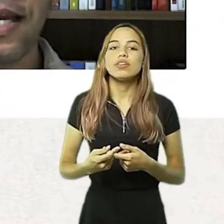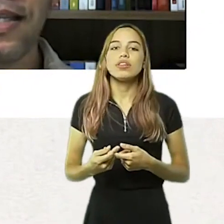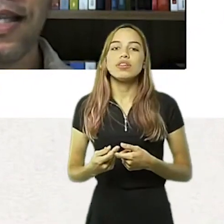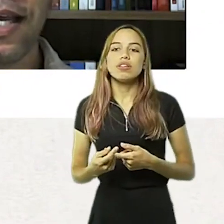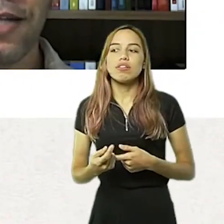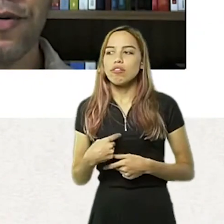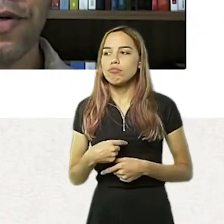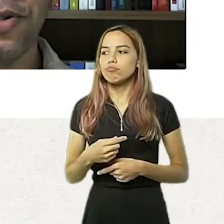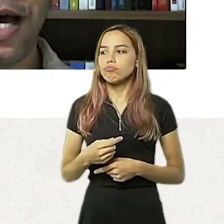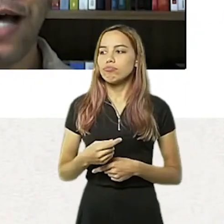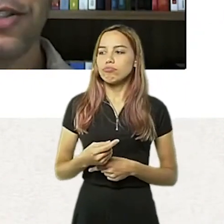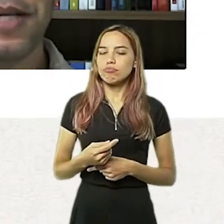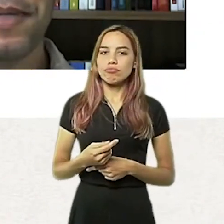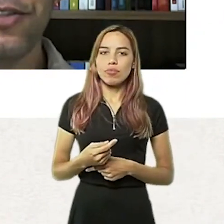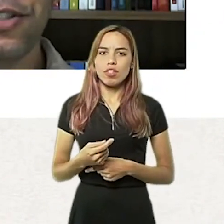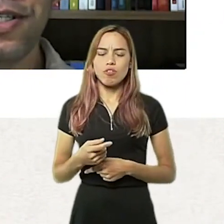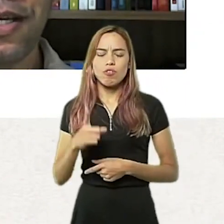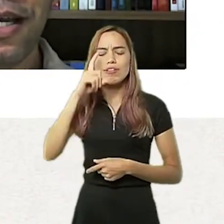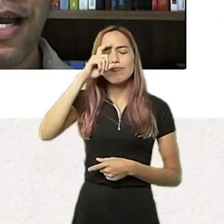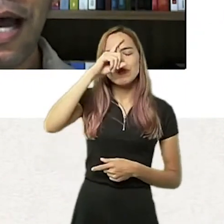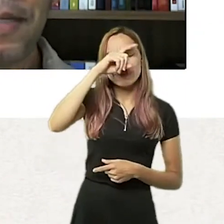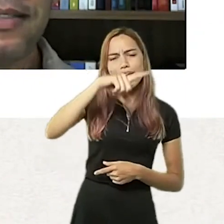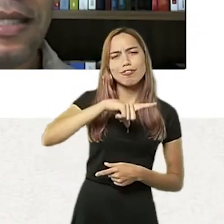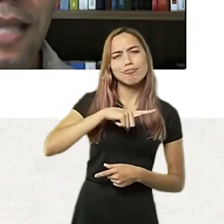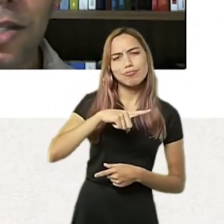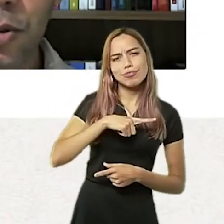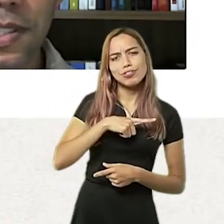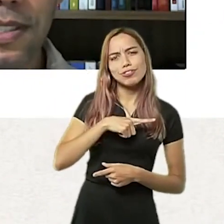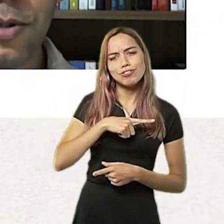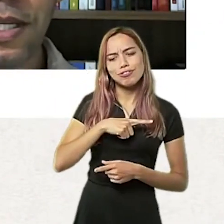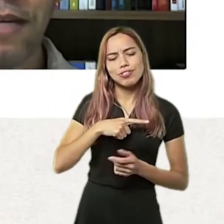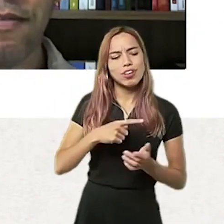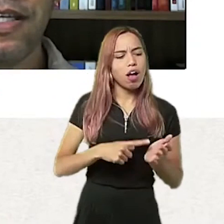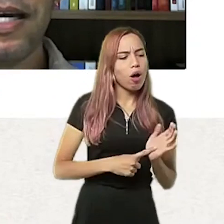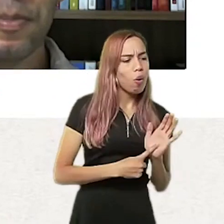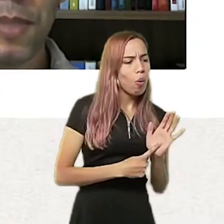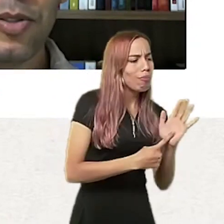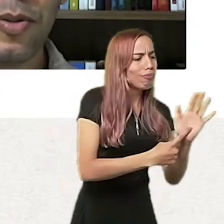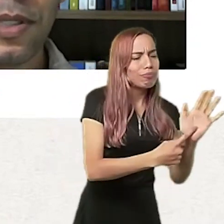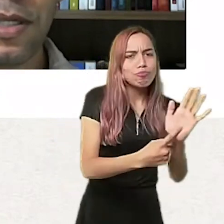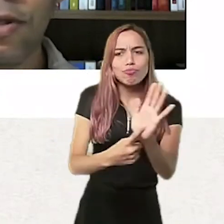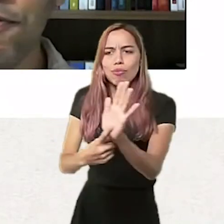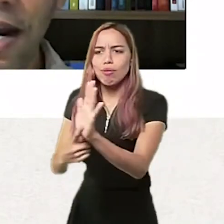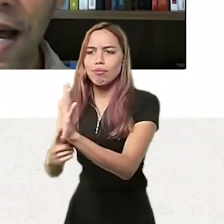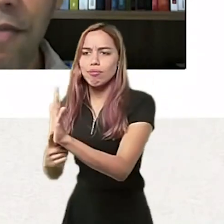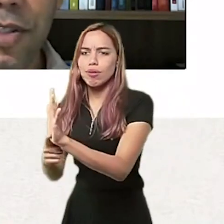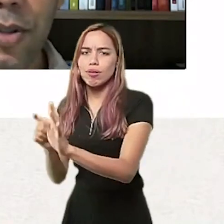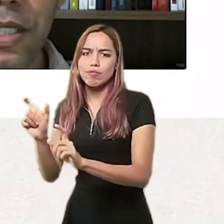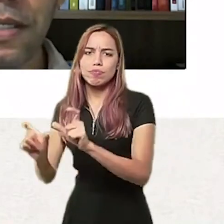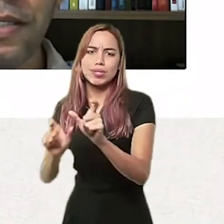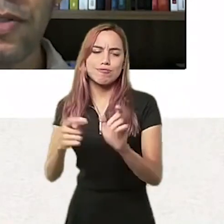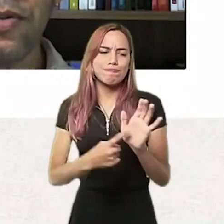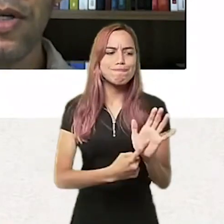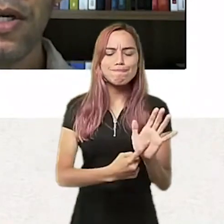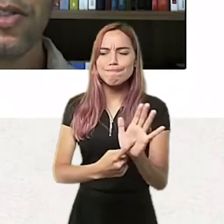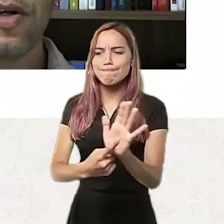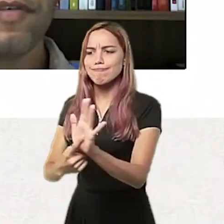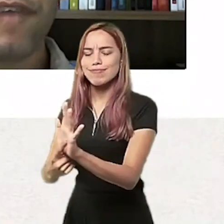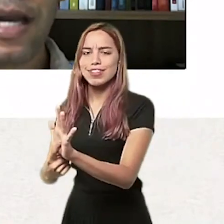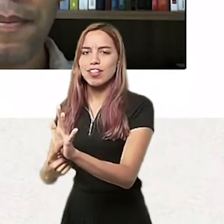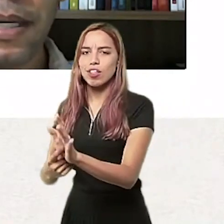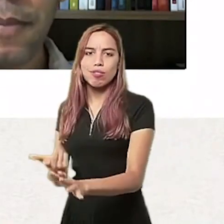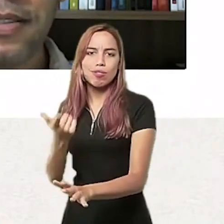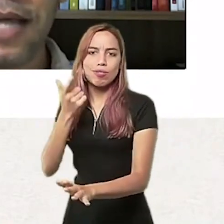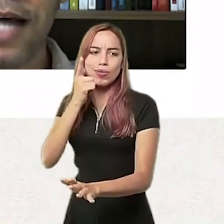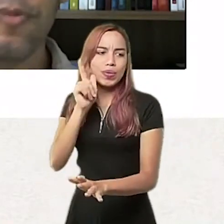porque eu passei a ter dificuldade também de apresentar as coisas que eu escrevia às pessoas. Eu não falava sobre isso,